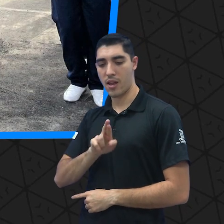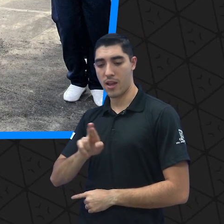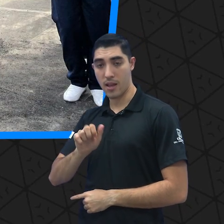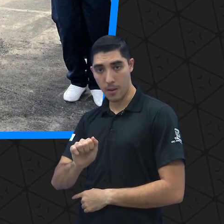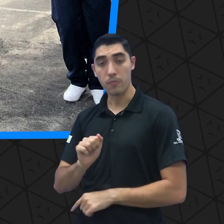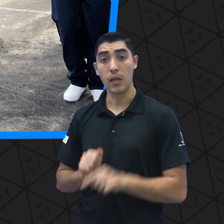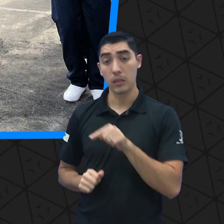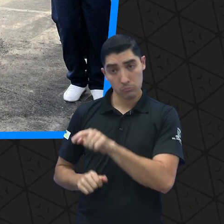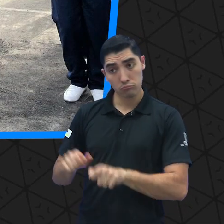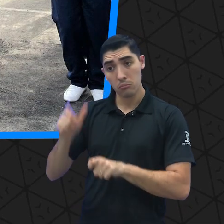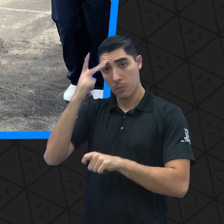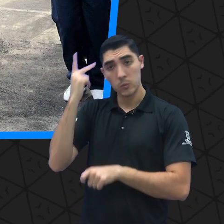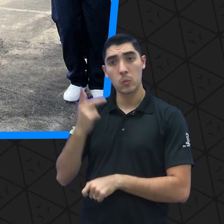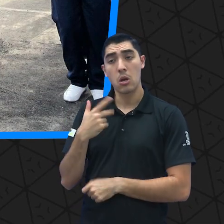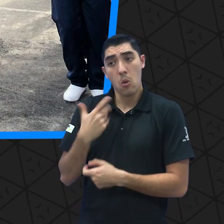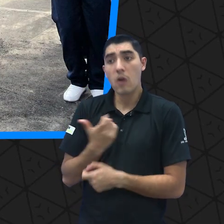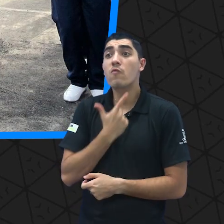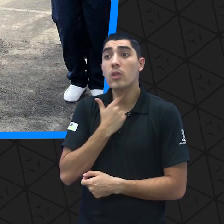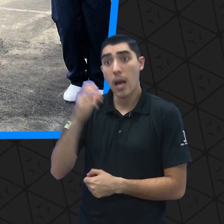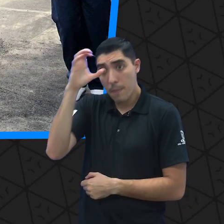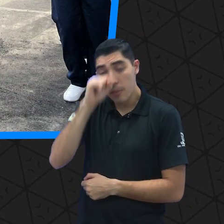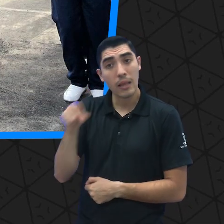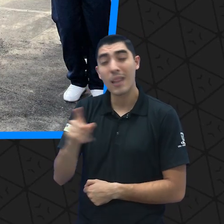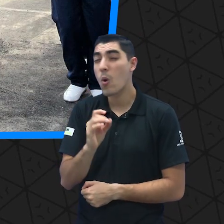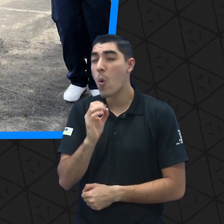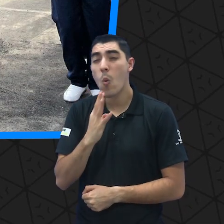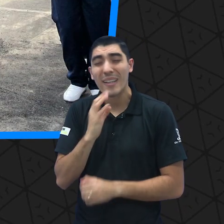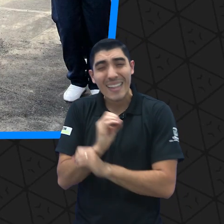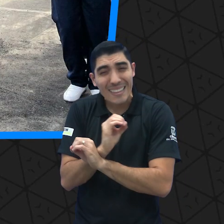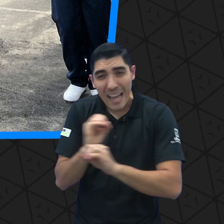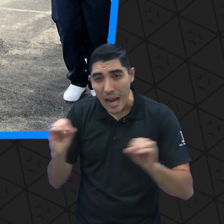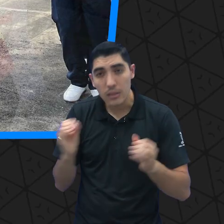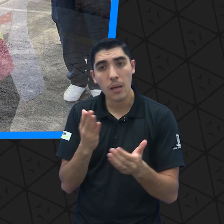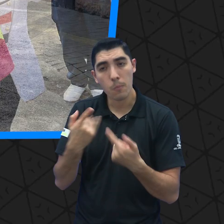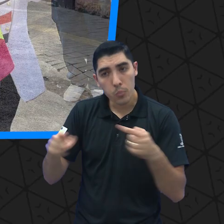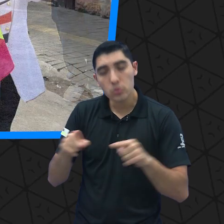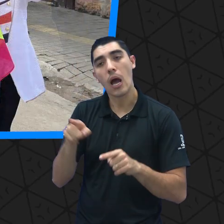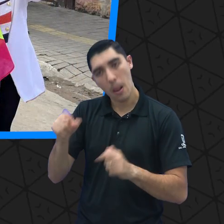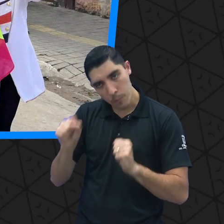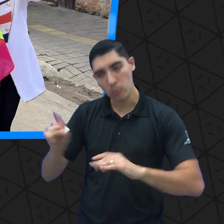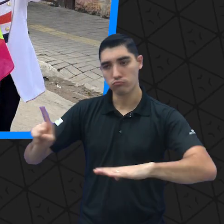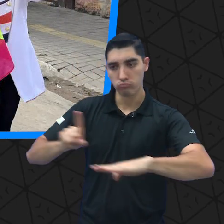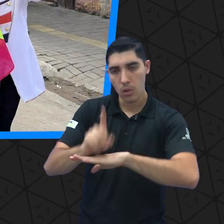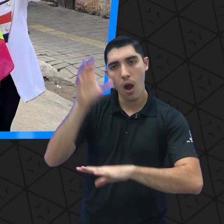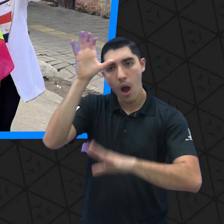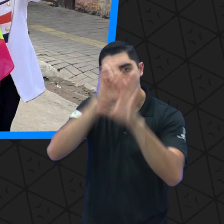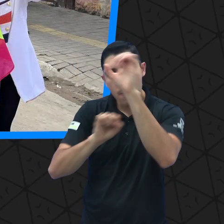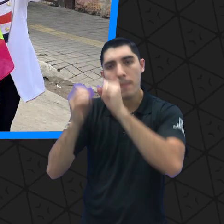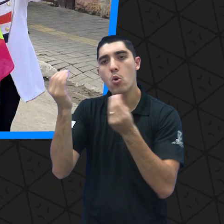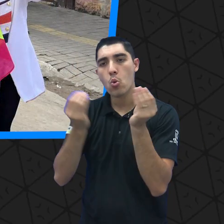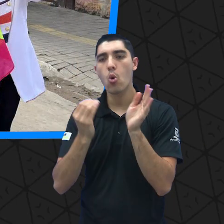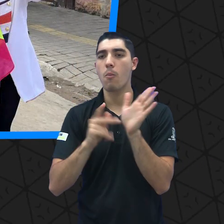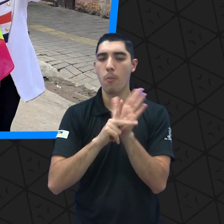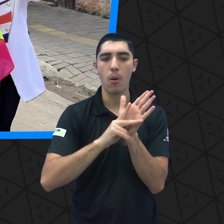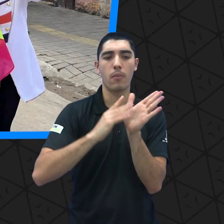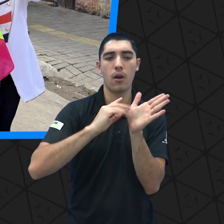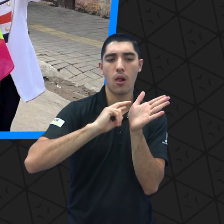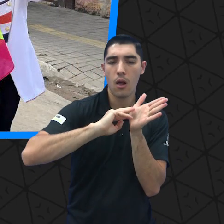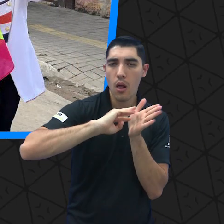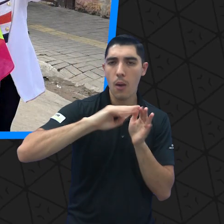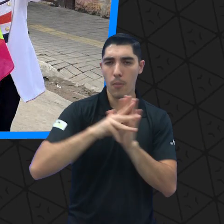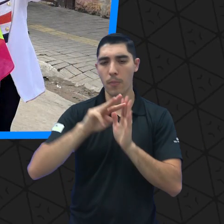entram sem ter conhecimento musical e ali eles começam desde o beabá da música, desenvolvendo leitura de partitura, de percepção, de